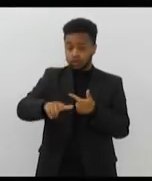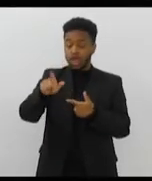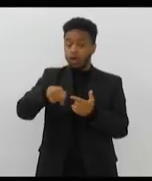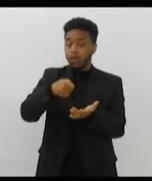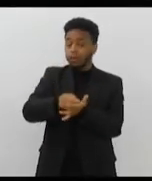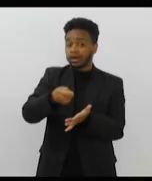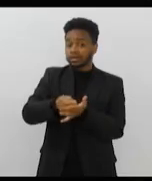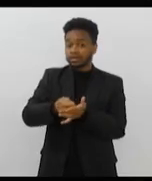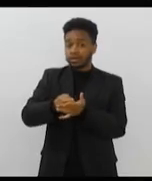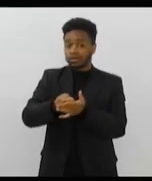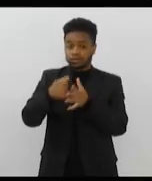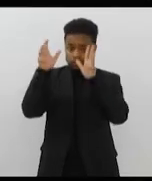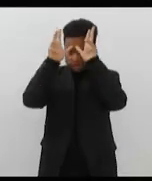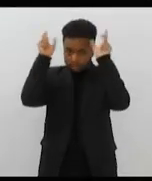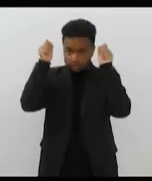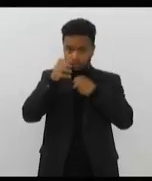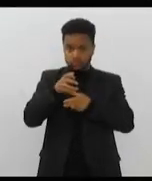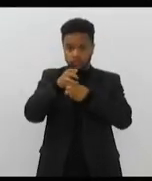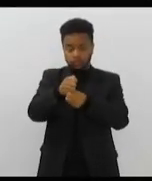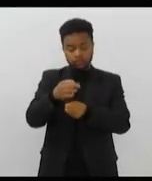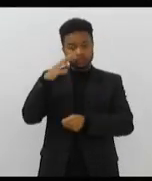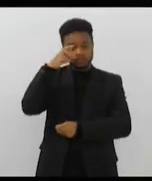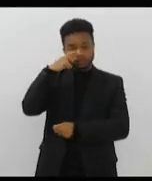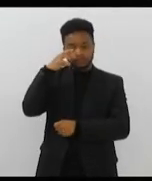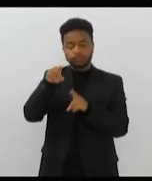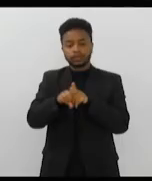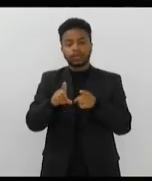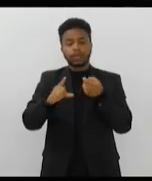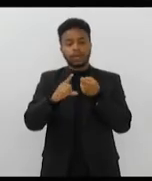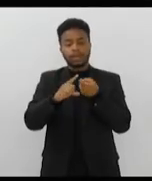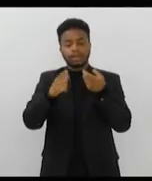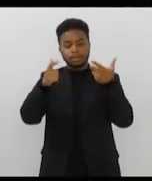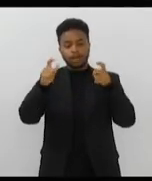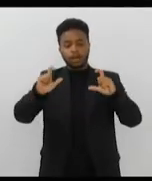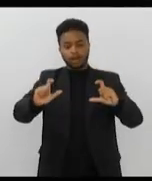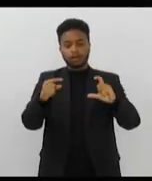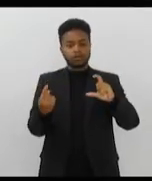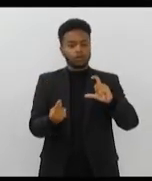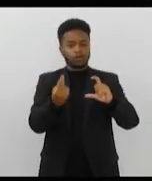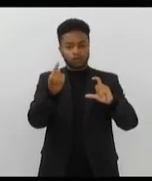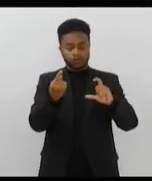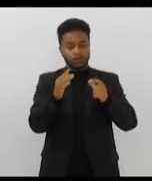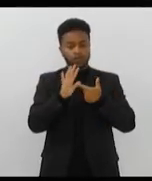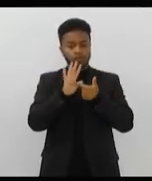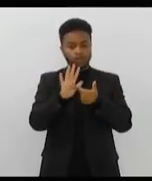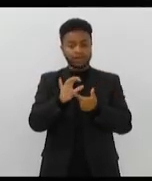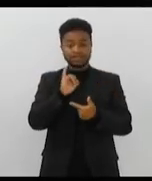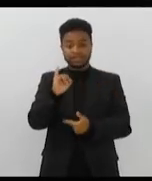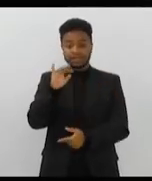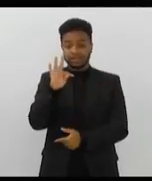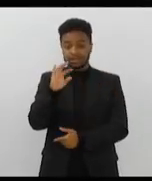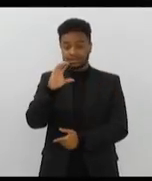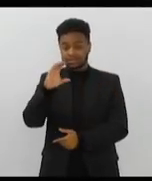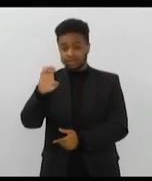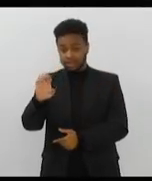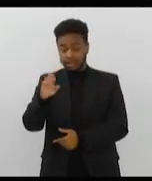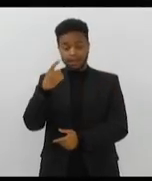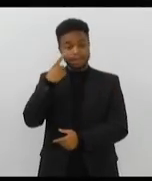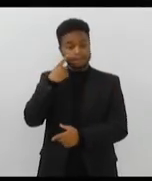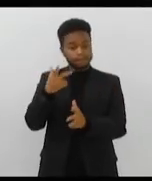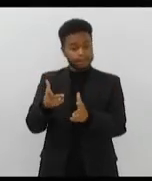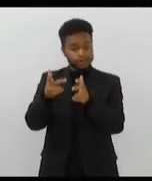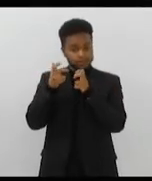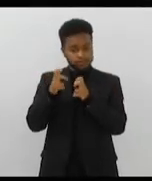Tribunal de Contas fiscalizar. E no parágrafo único, nos casos em que o TCE verificar